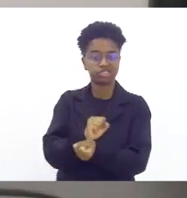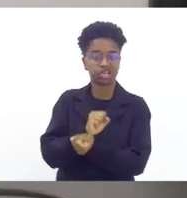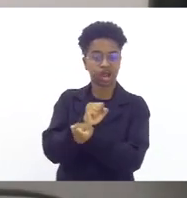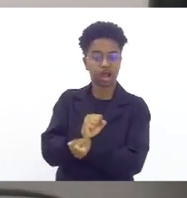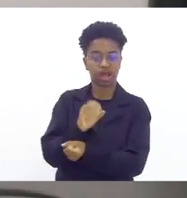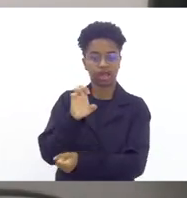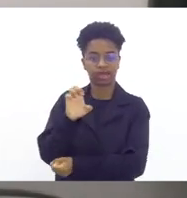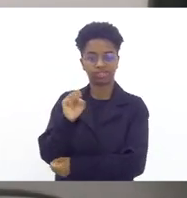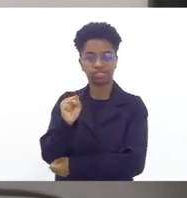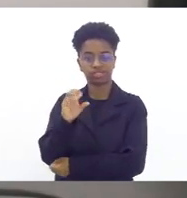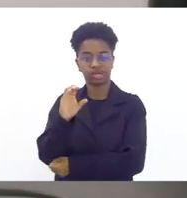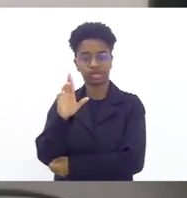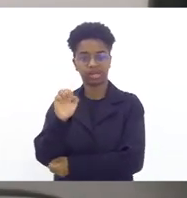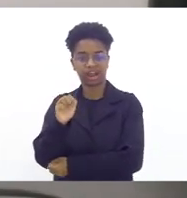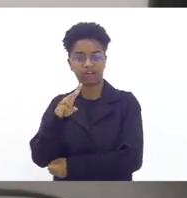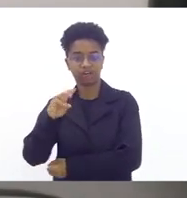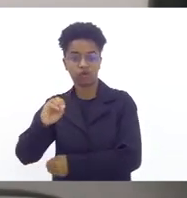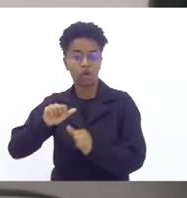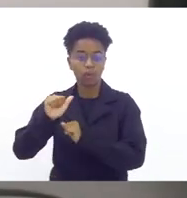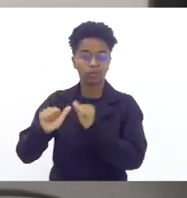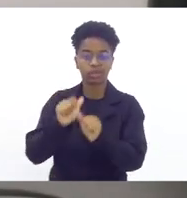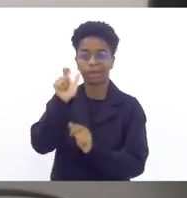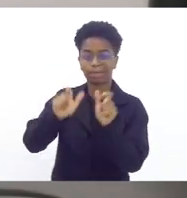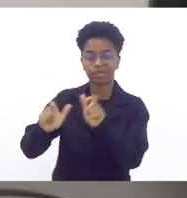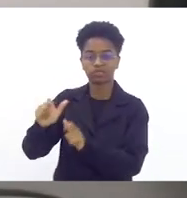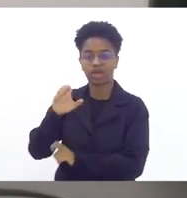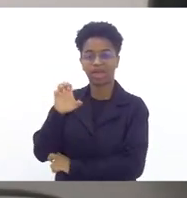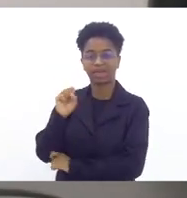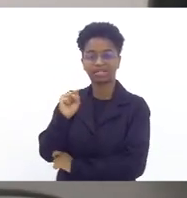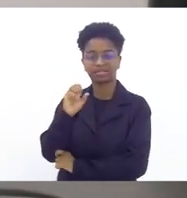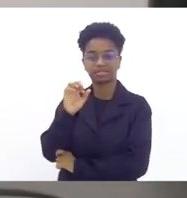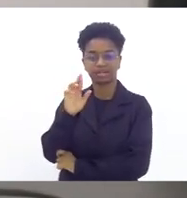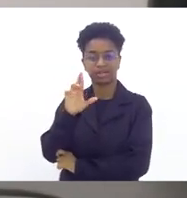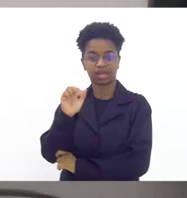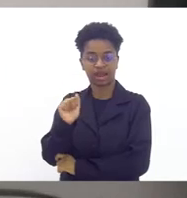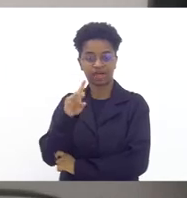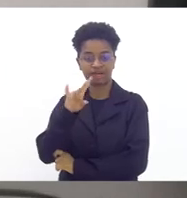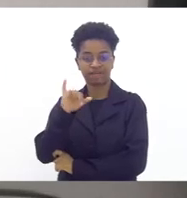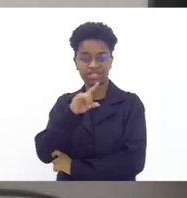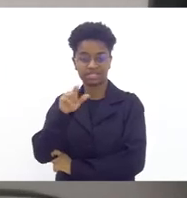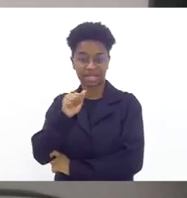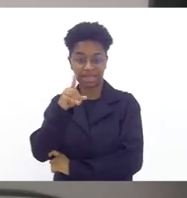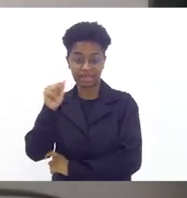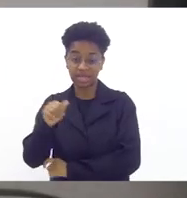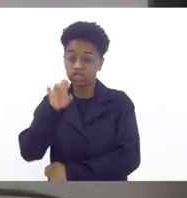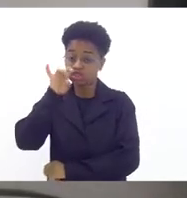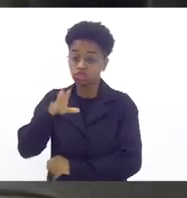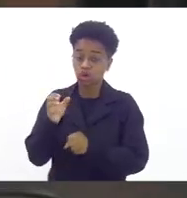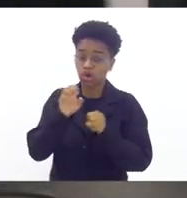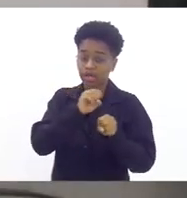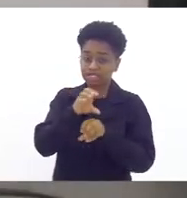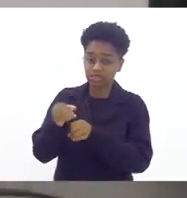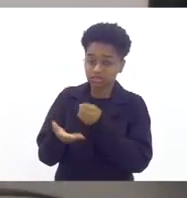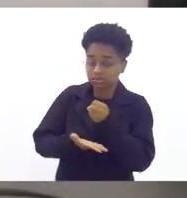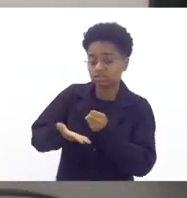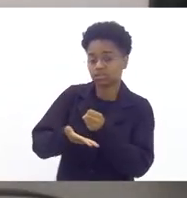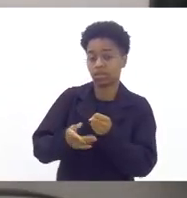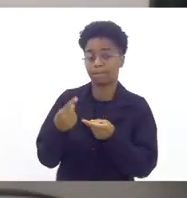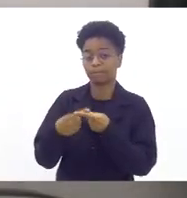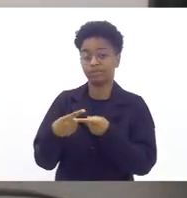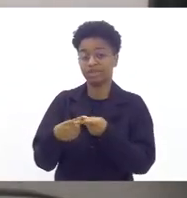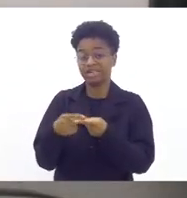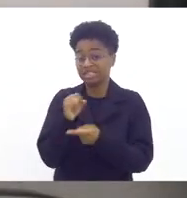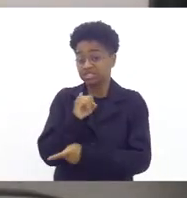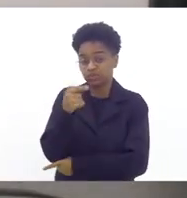pessoas escravizadas apenas no ensino básico, se a gente não tem uma